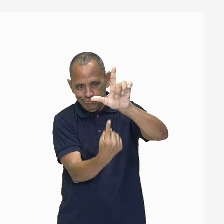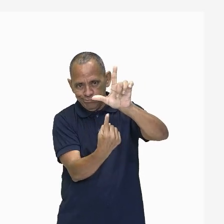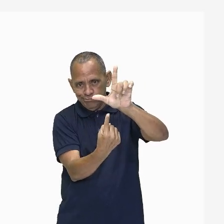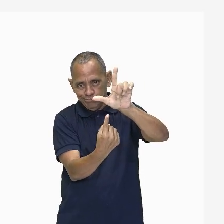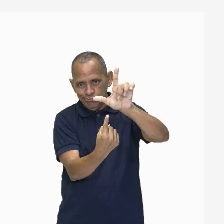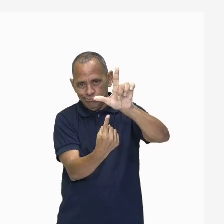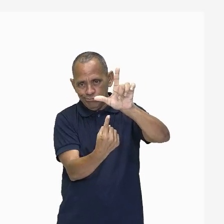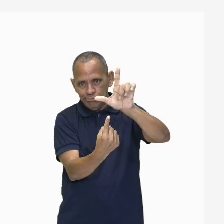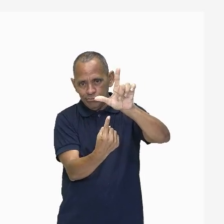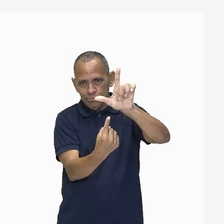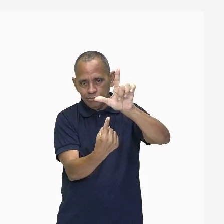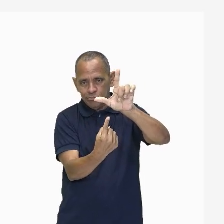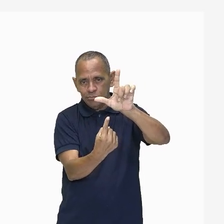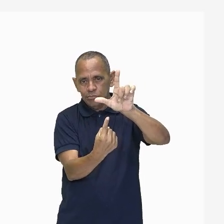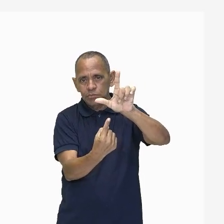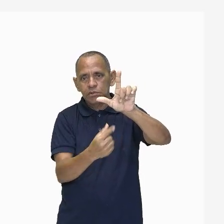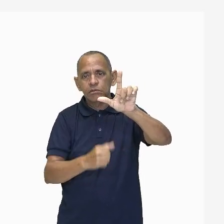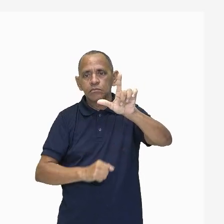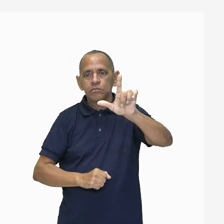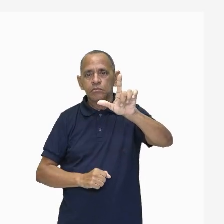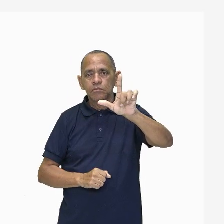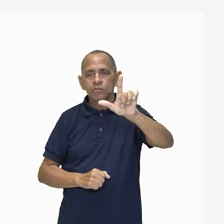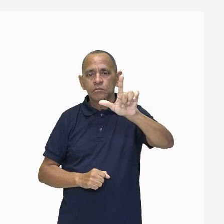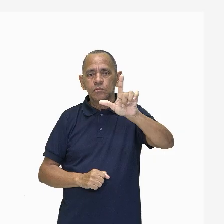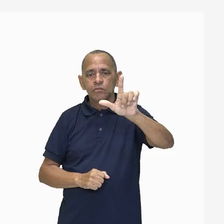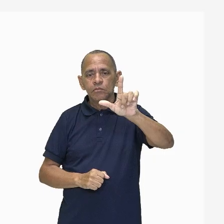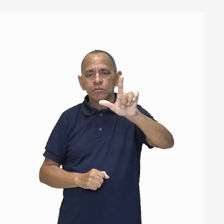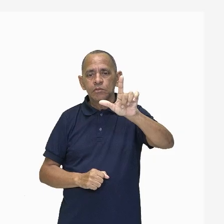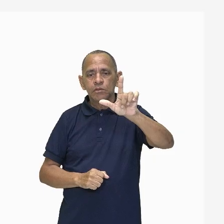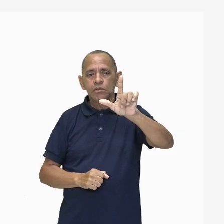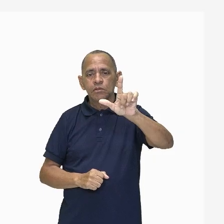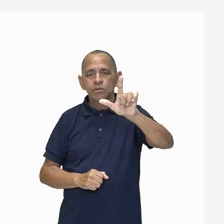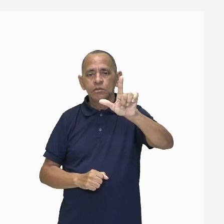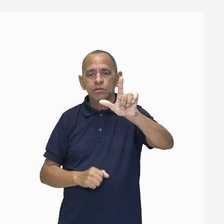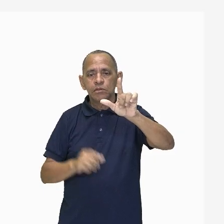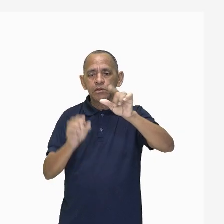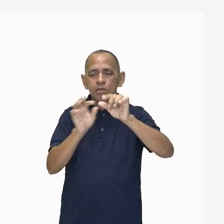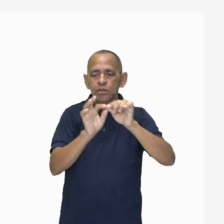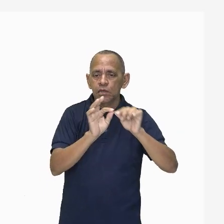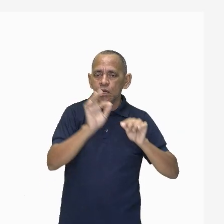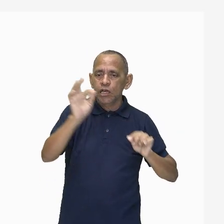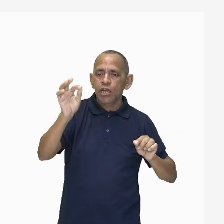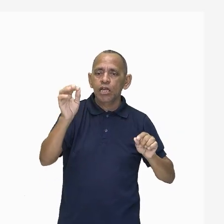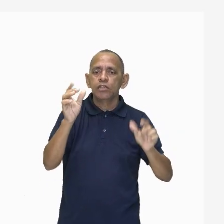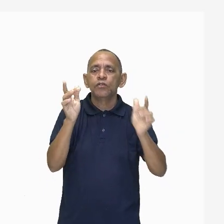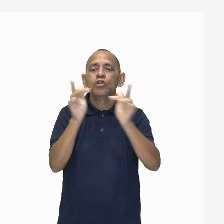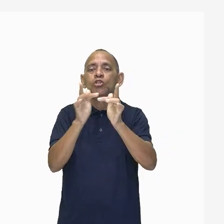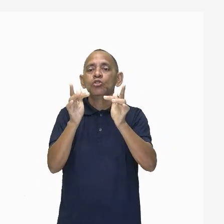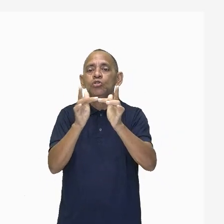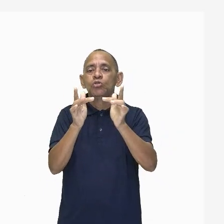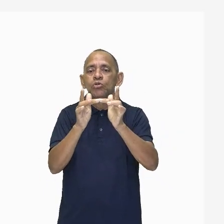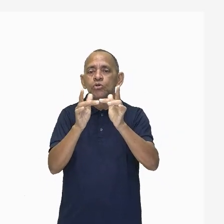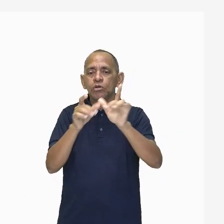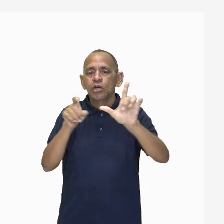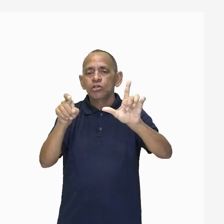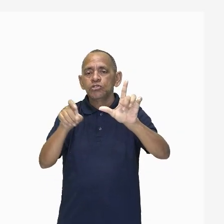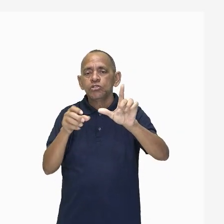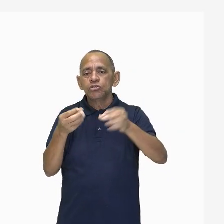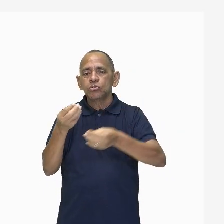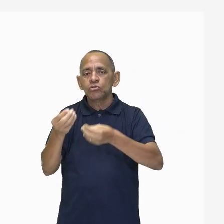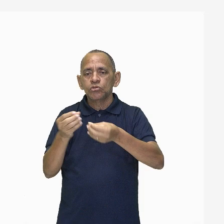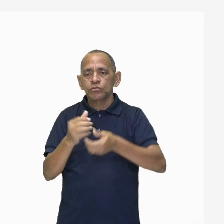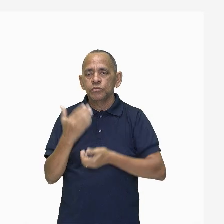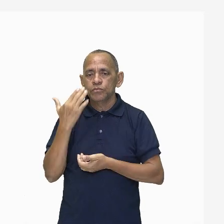por aqui. Agora, eu quero saber onde a reta vai passar aqui pelo eixo de x. É o que a gente vai descobrir.